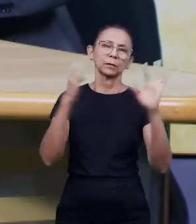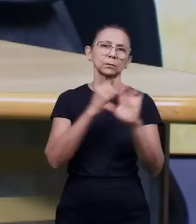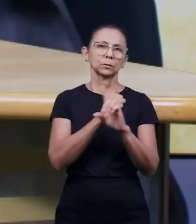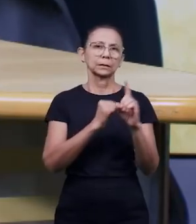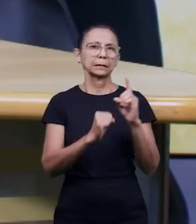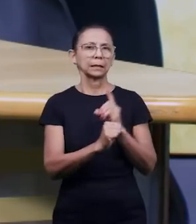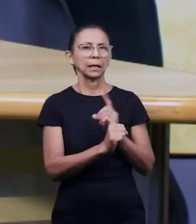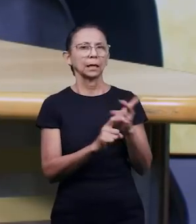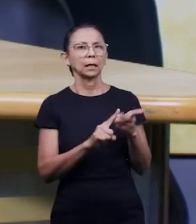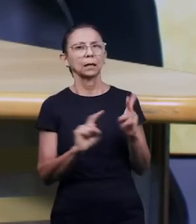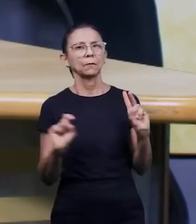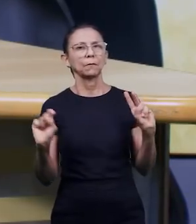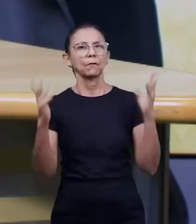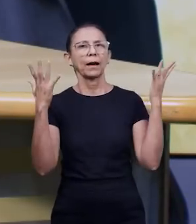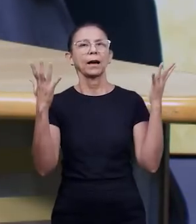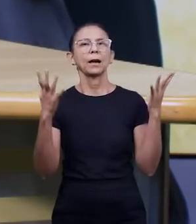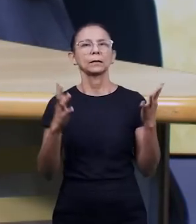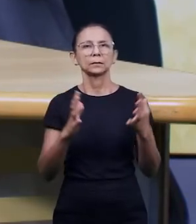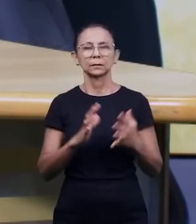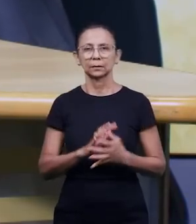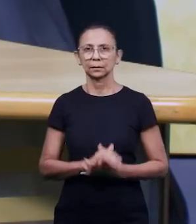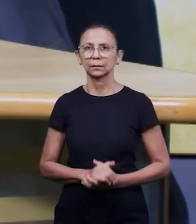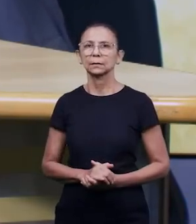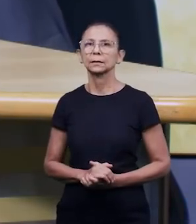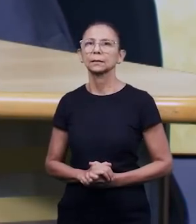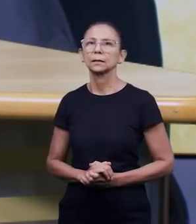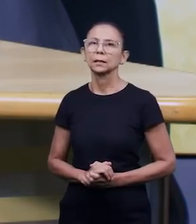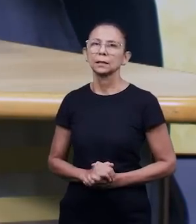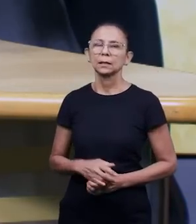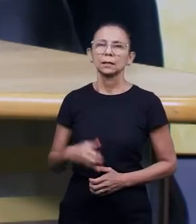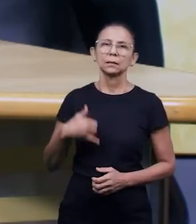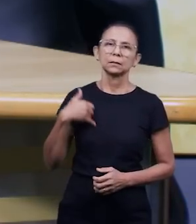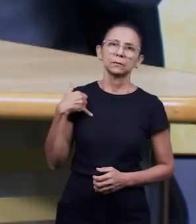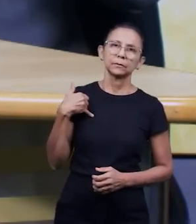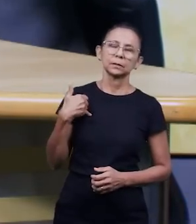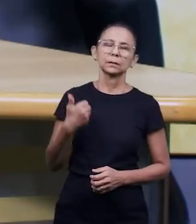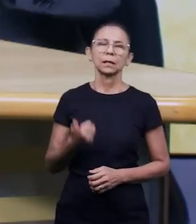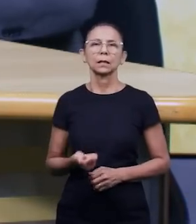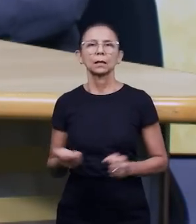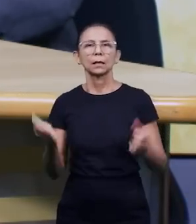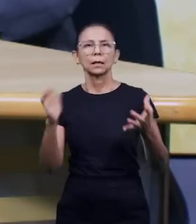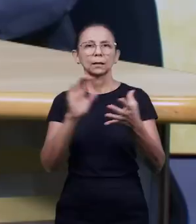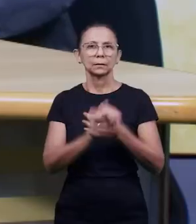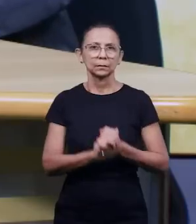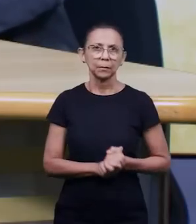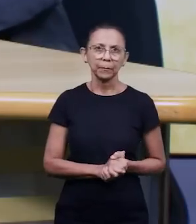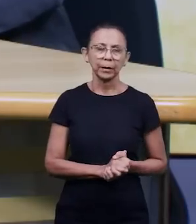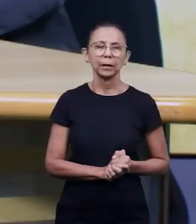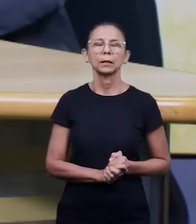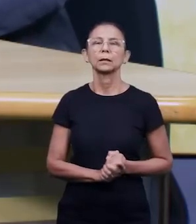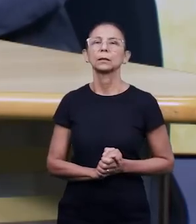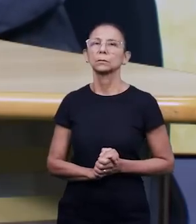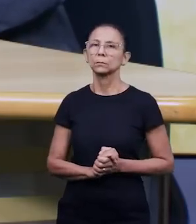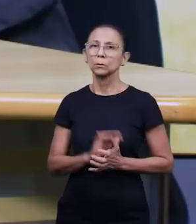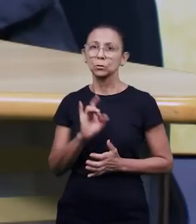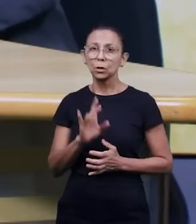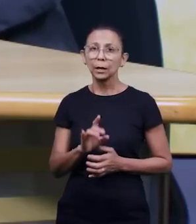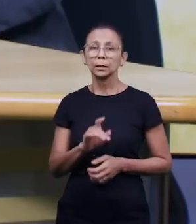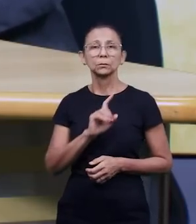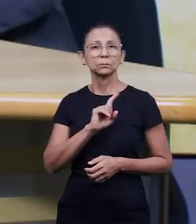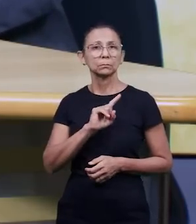a igreja para nós não é um grupo social, né? Um clube social, onde